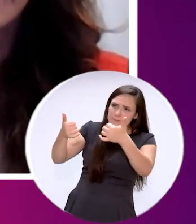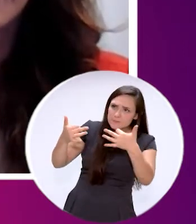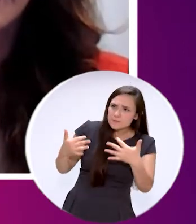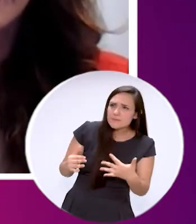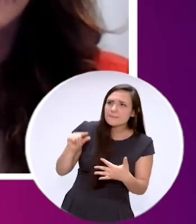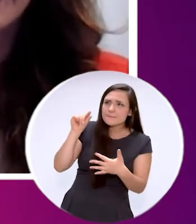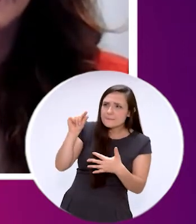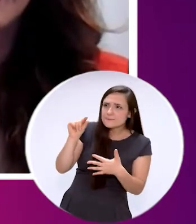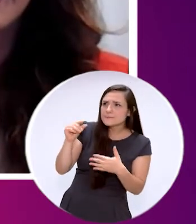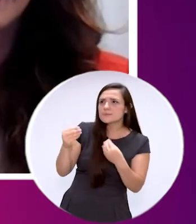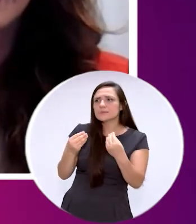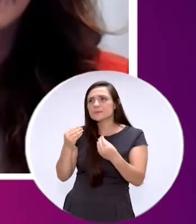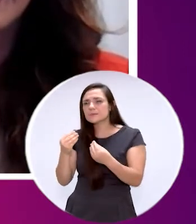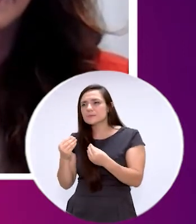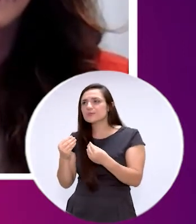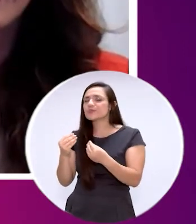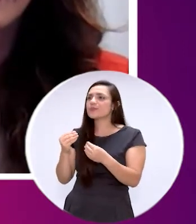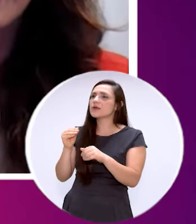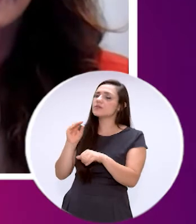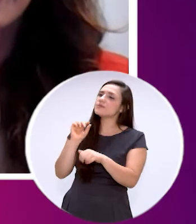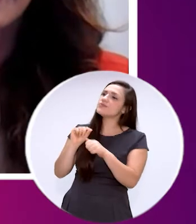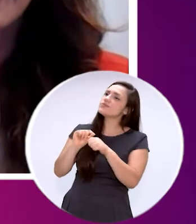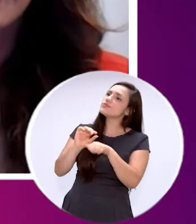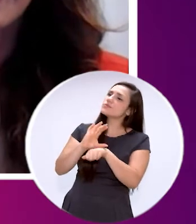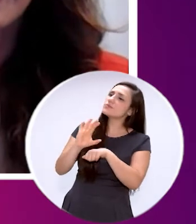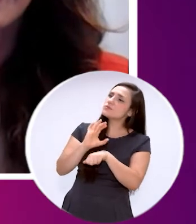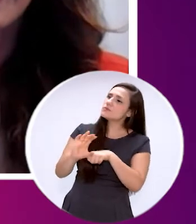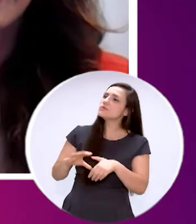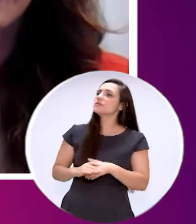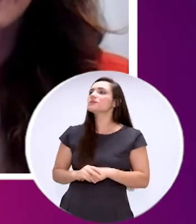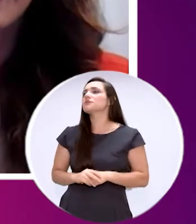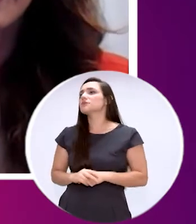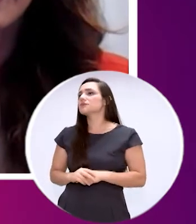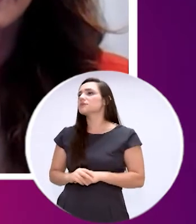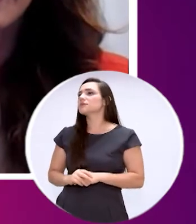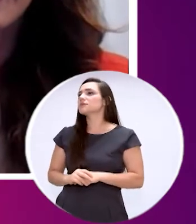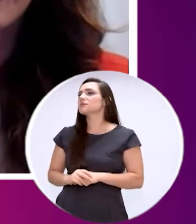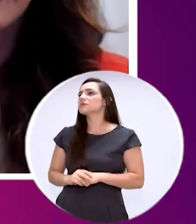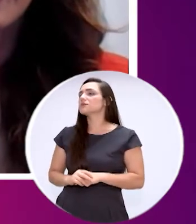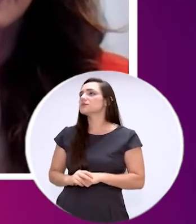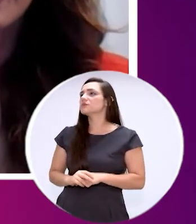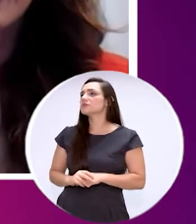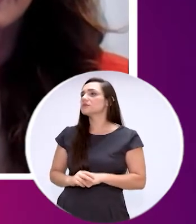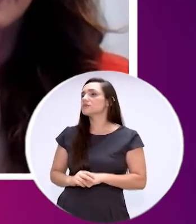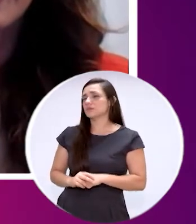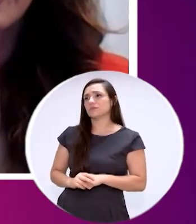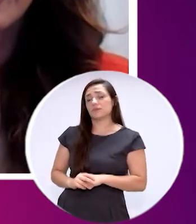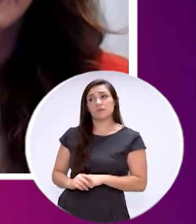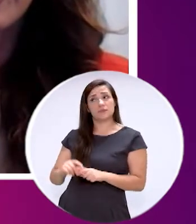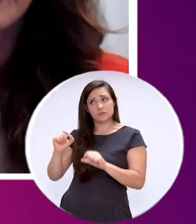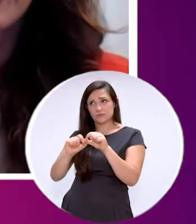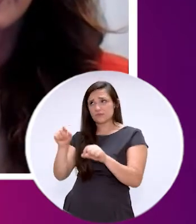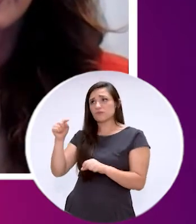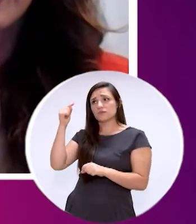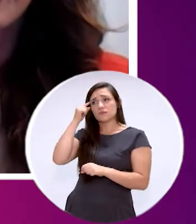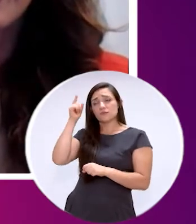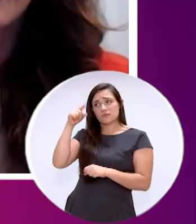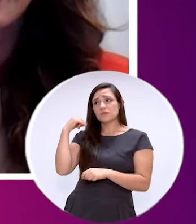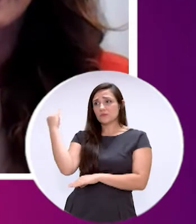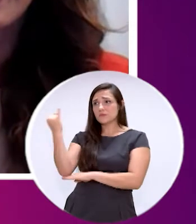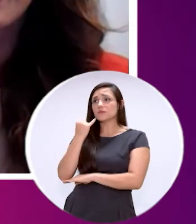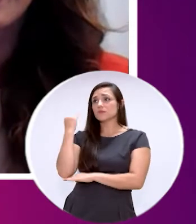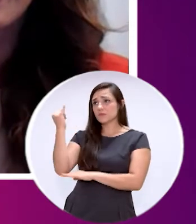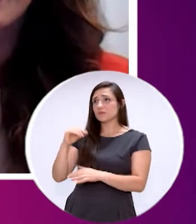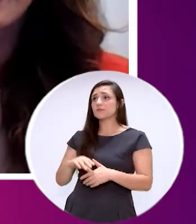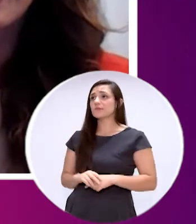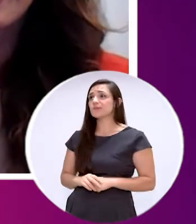que você falasse um pouquinho como é esse curso e qual é o público que você tem encontrado nesse curso e o que você considera importante, então, para que uma